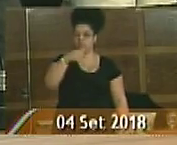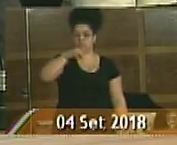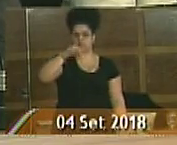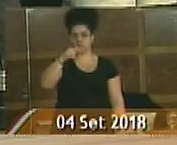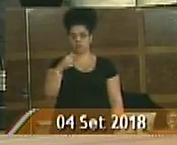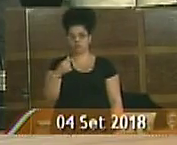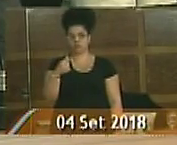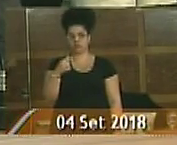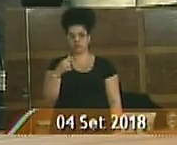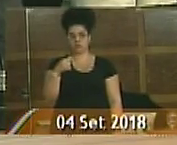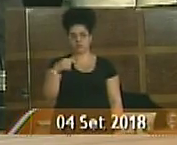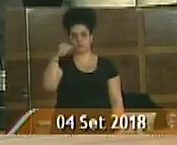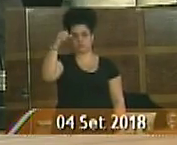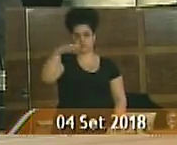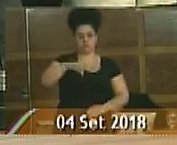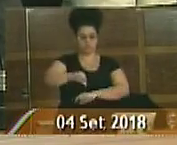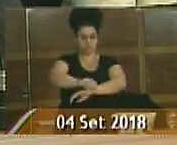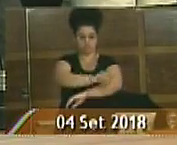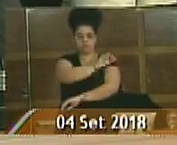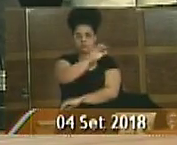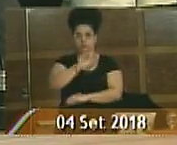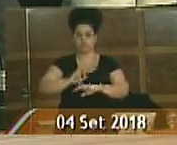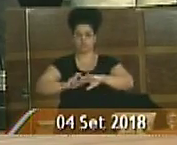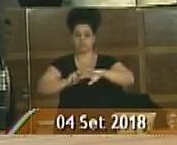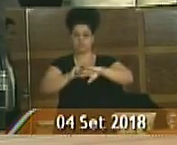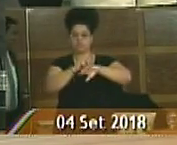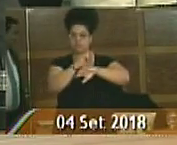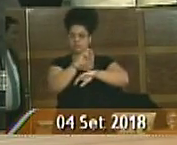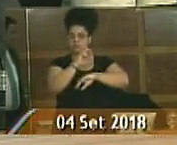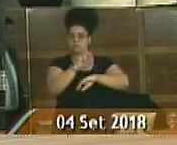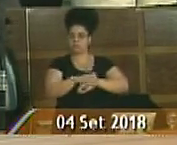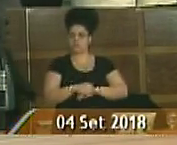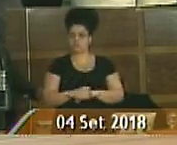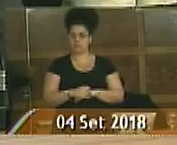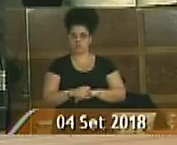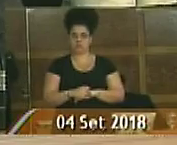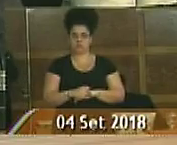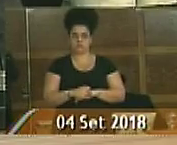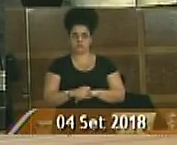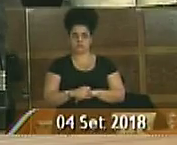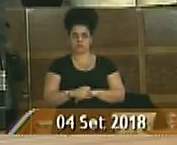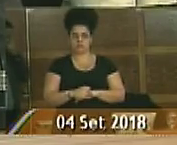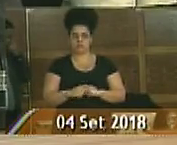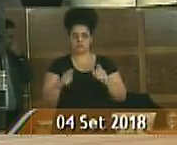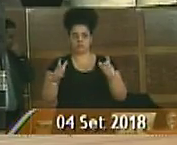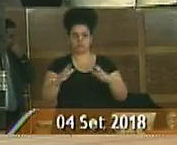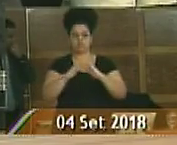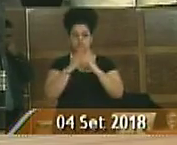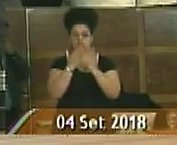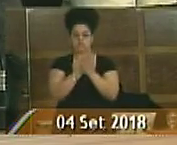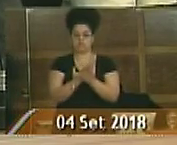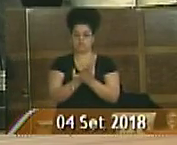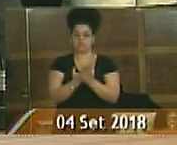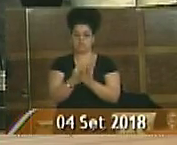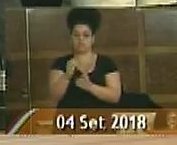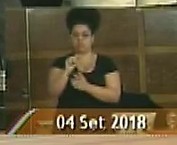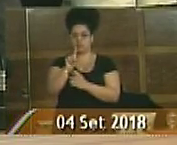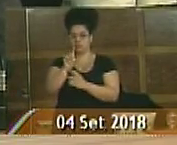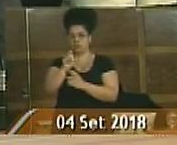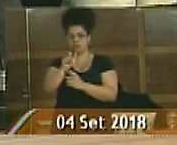797, instalação de corrimão de escada no pátio da Escola Municipal Professor